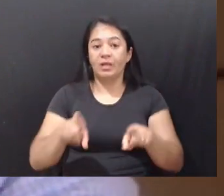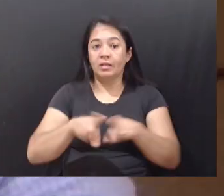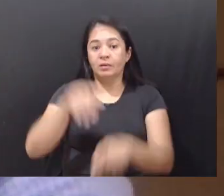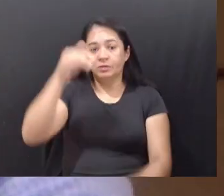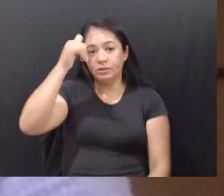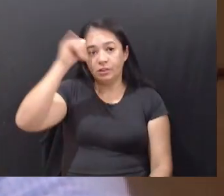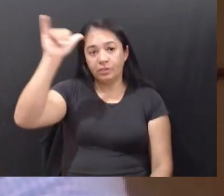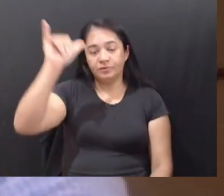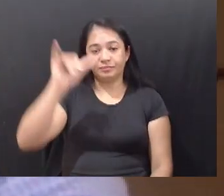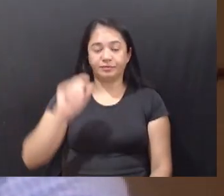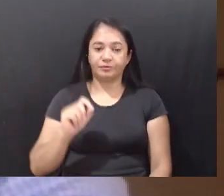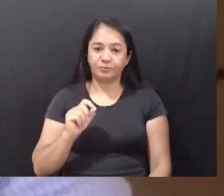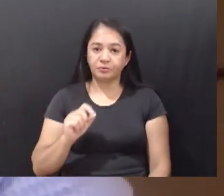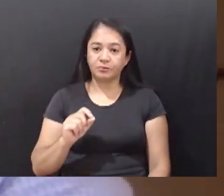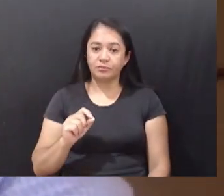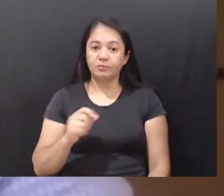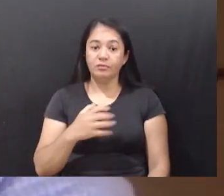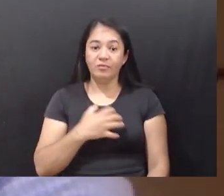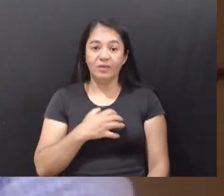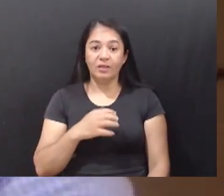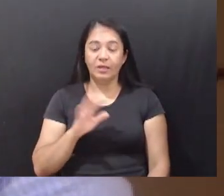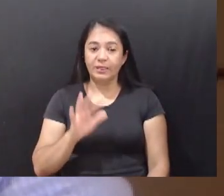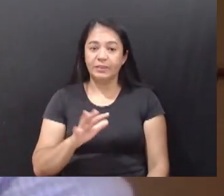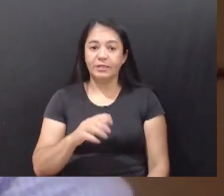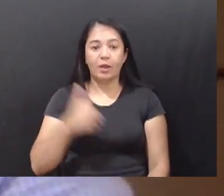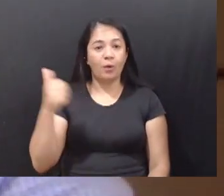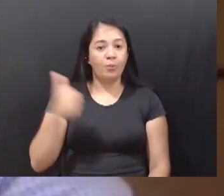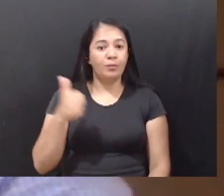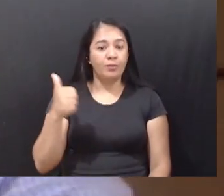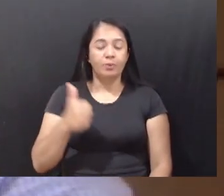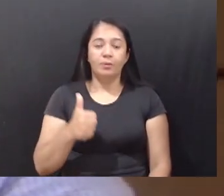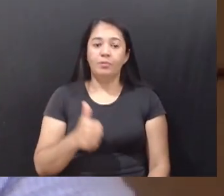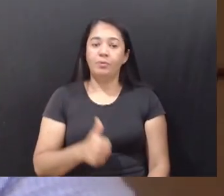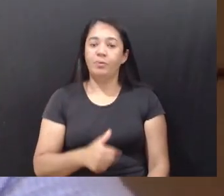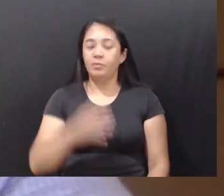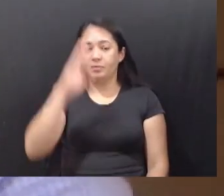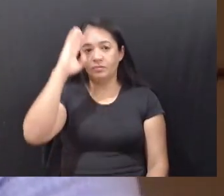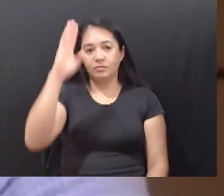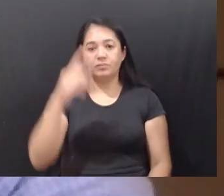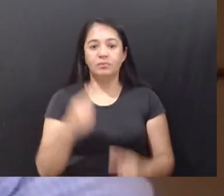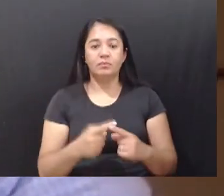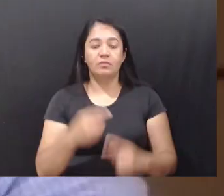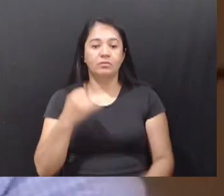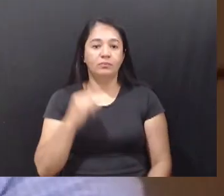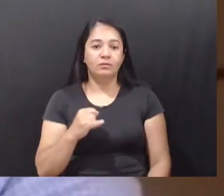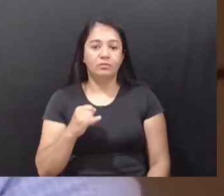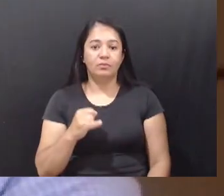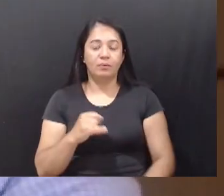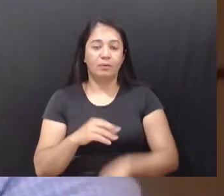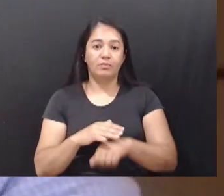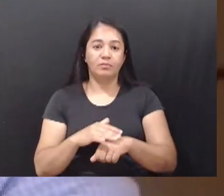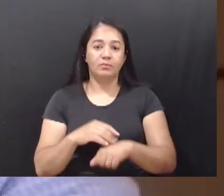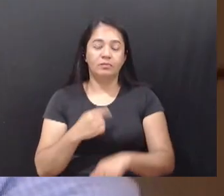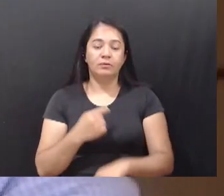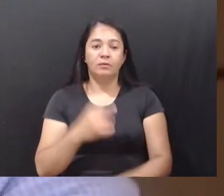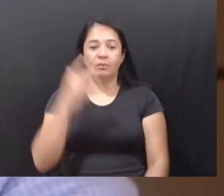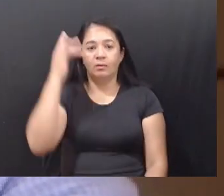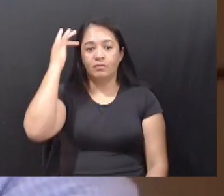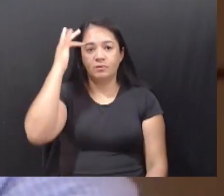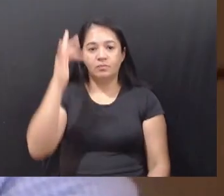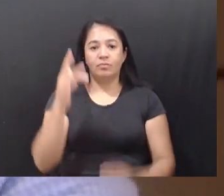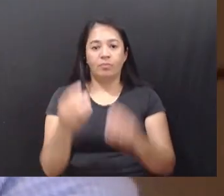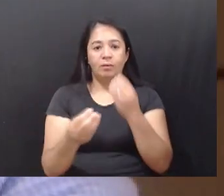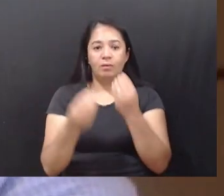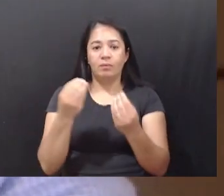que tenha o gatilho e que tenha os sintomas. Então, acho que esse é o primeiro grande ponto aí, porque uma vez desencadeando a doença, a gente não sabe como que